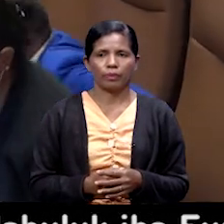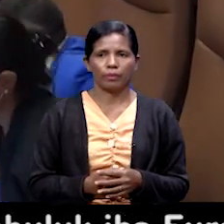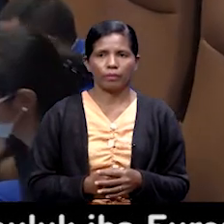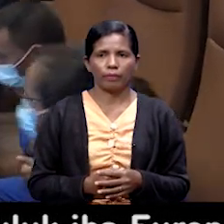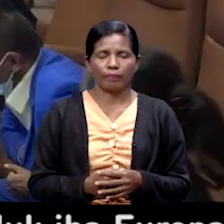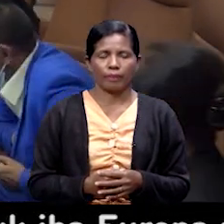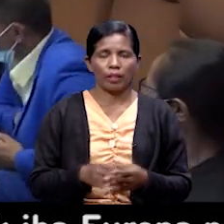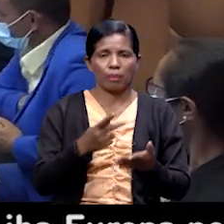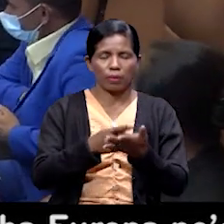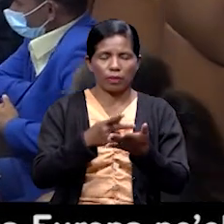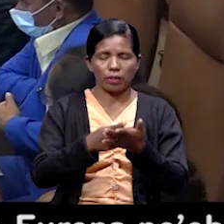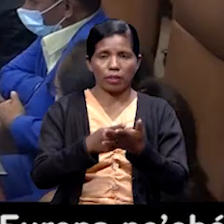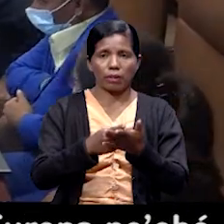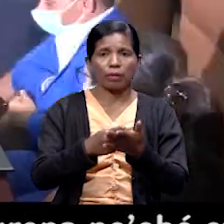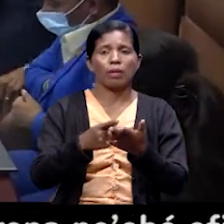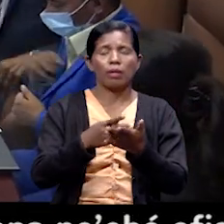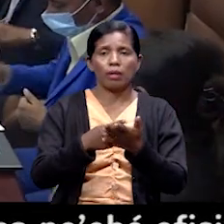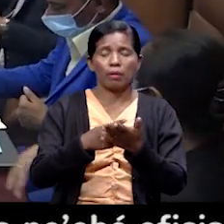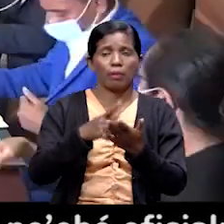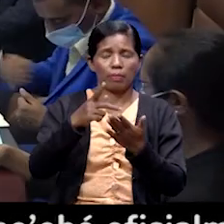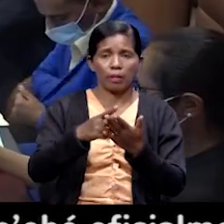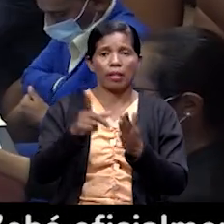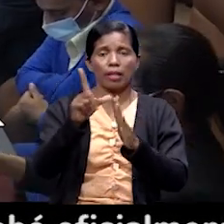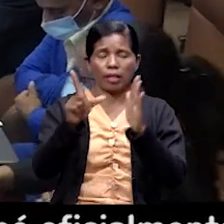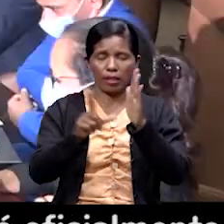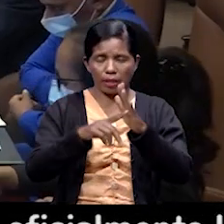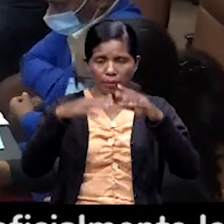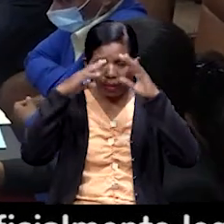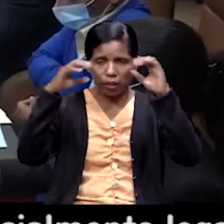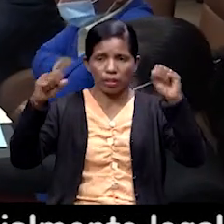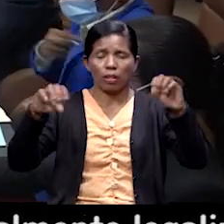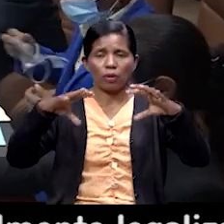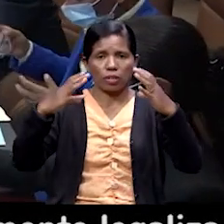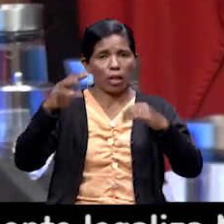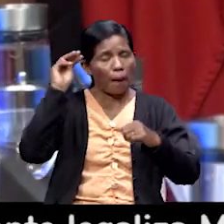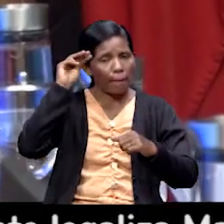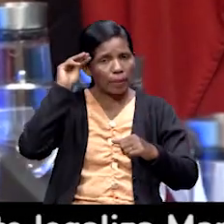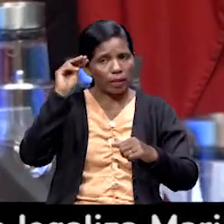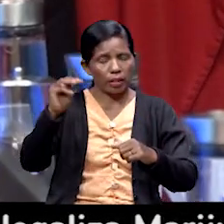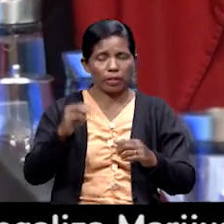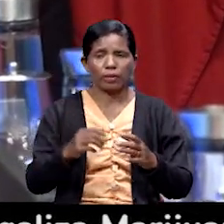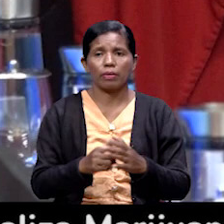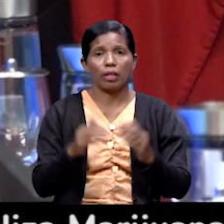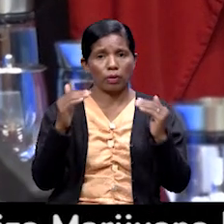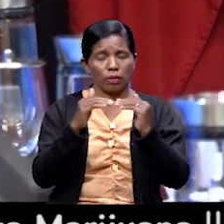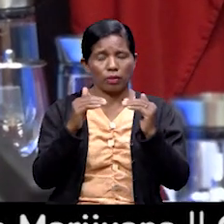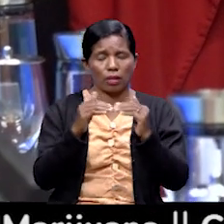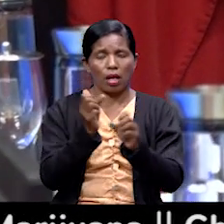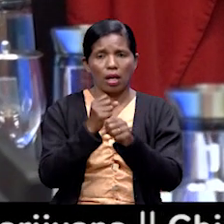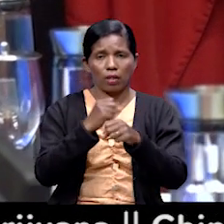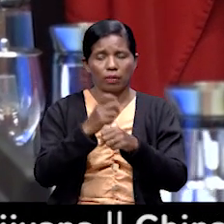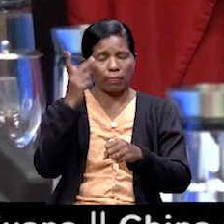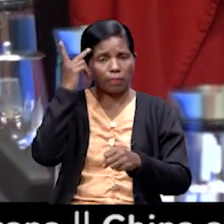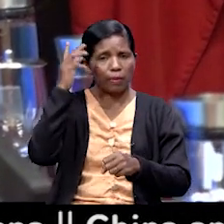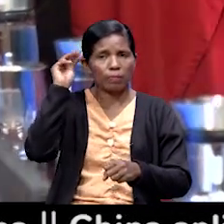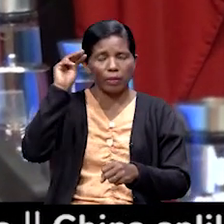Projeto de proposta de lei presidência no protocolo Estado, né? Aprova a lei Rússia, reunião do Conselho Ministro extraordinário, né? Preside Rússia,